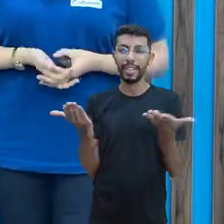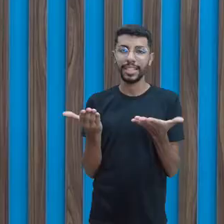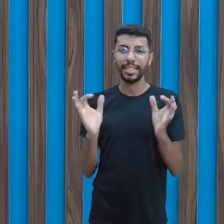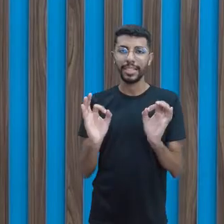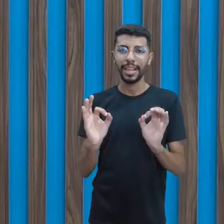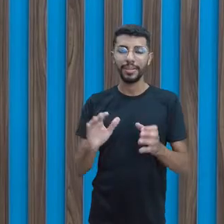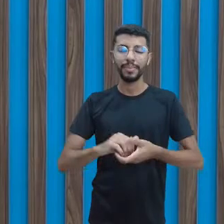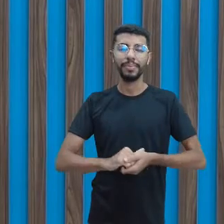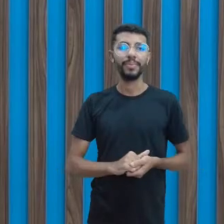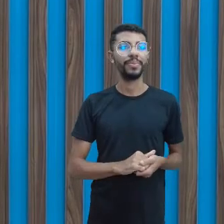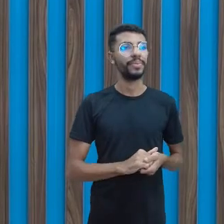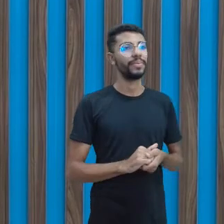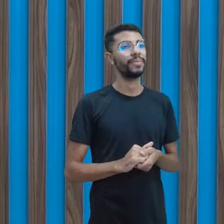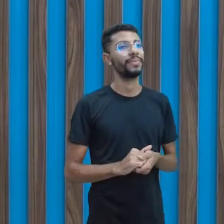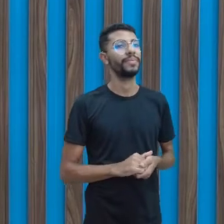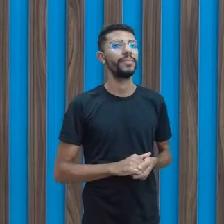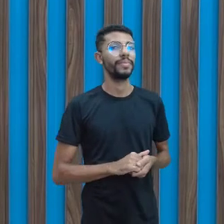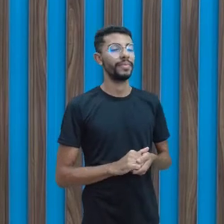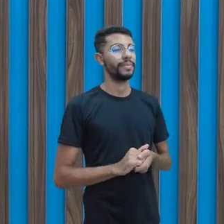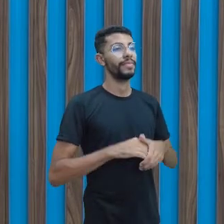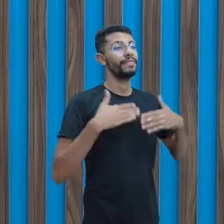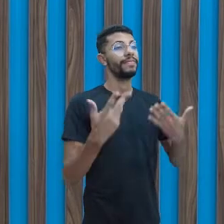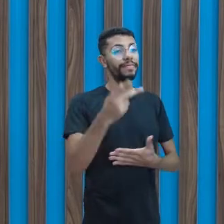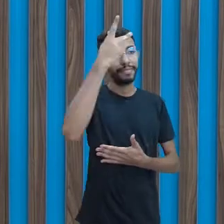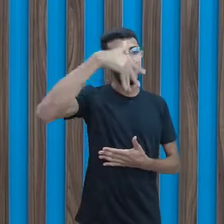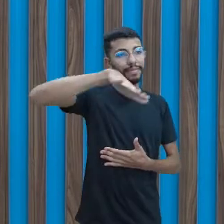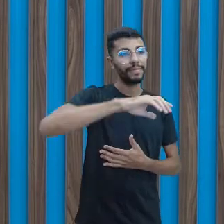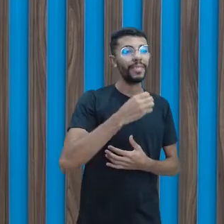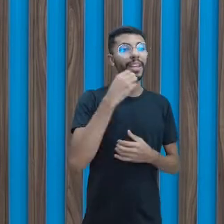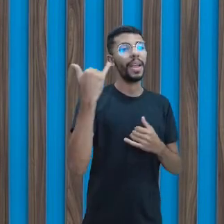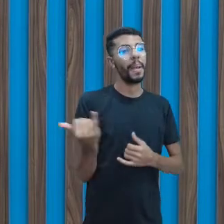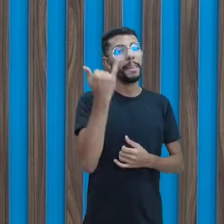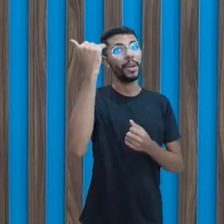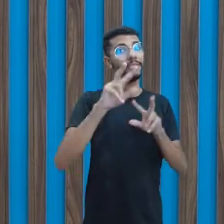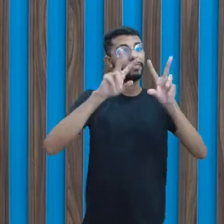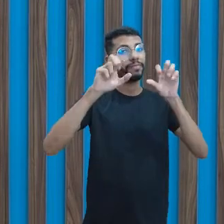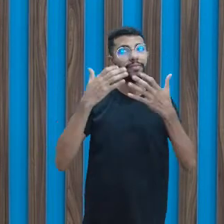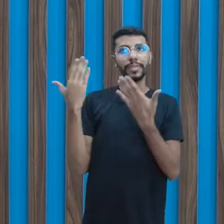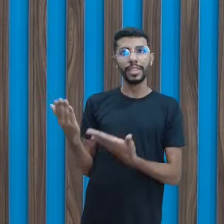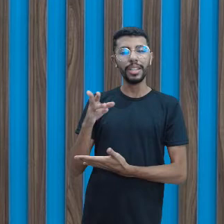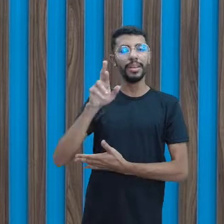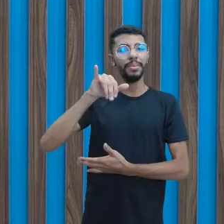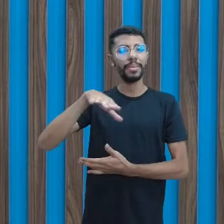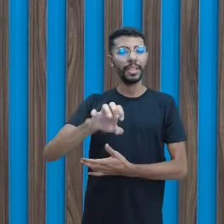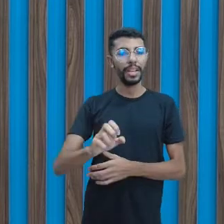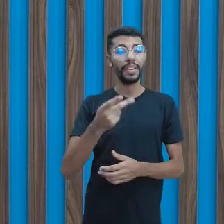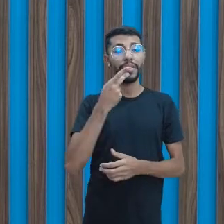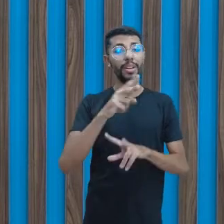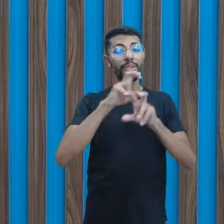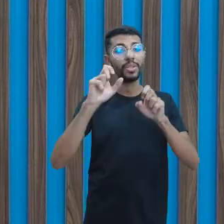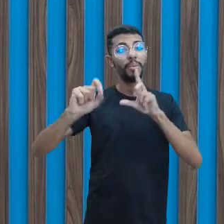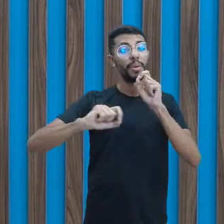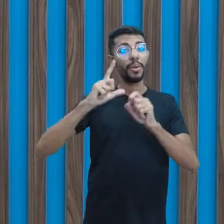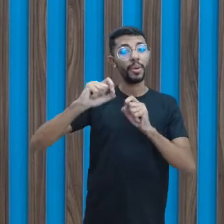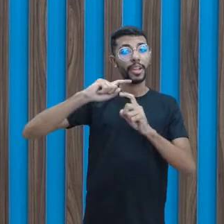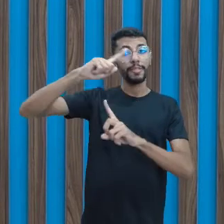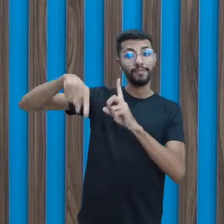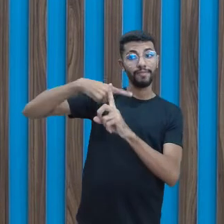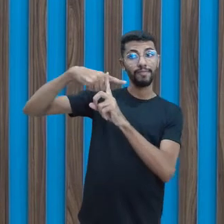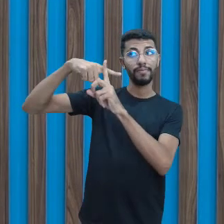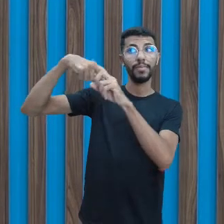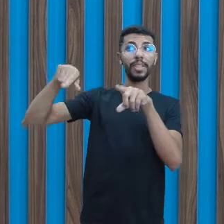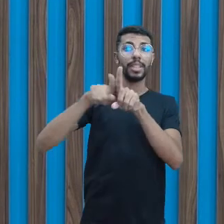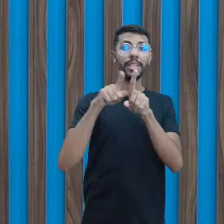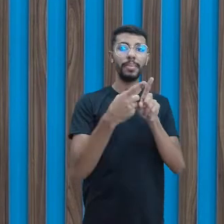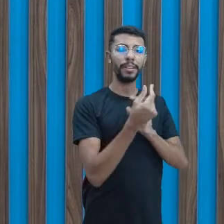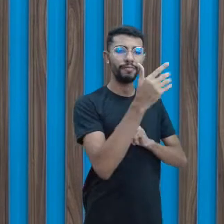professor. Bom, pessoal, é bastante importante essa questão que Briane falou em relação desses aumentos e desses descontos, tá bom?